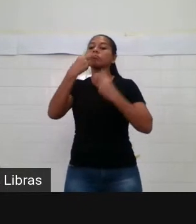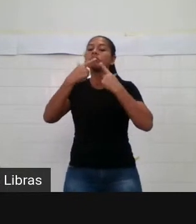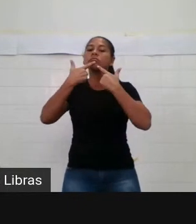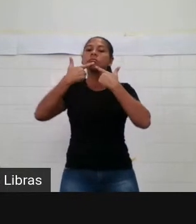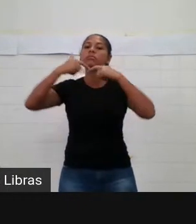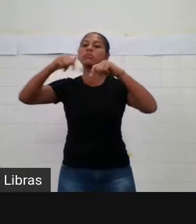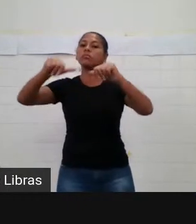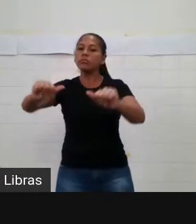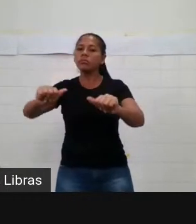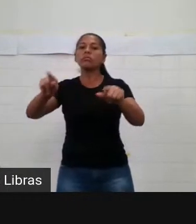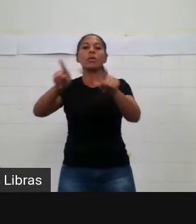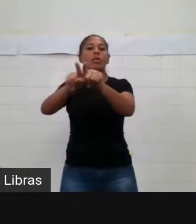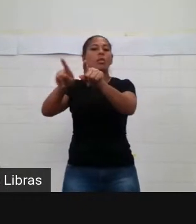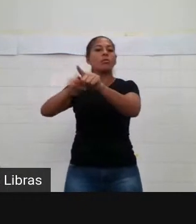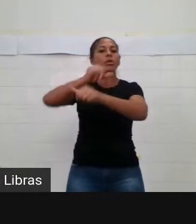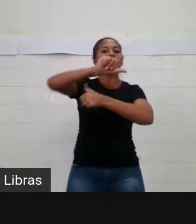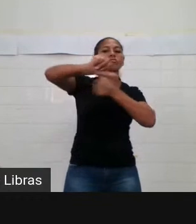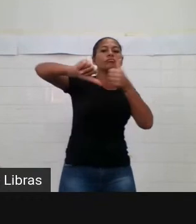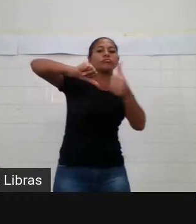né, e essa troca